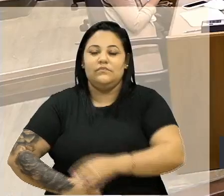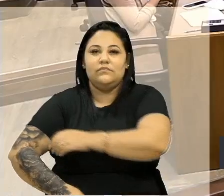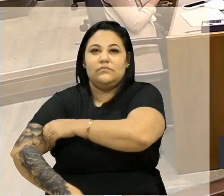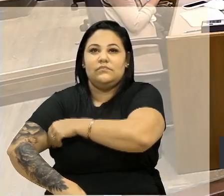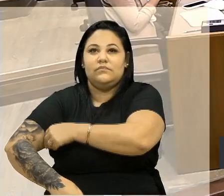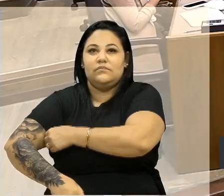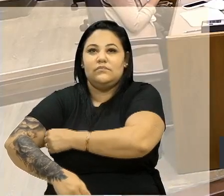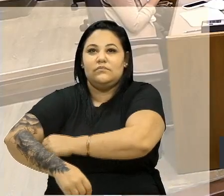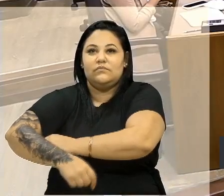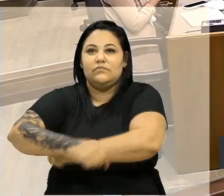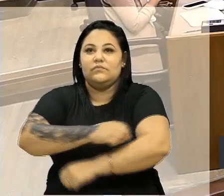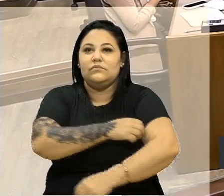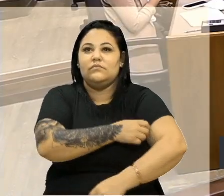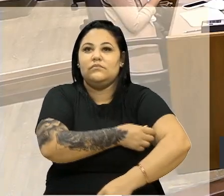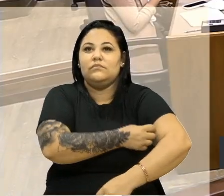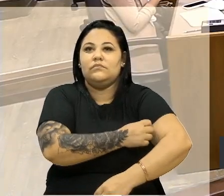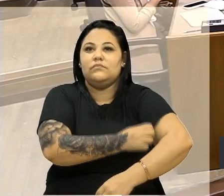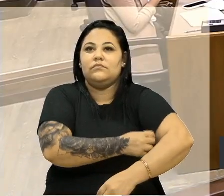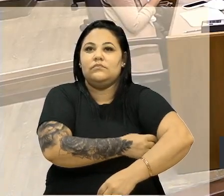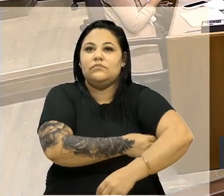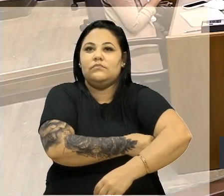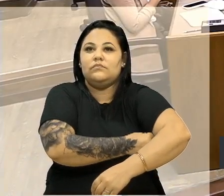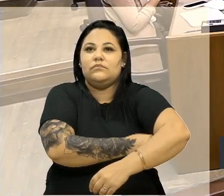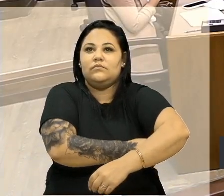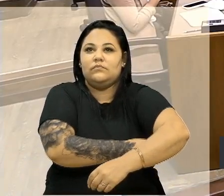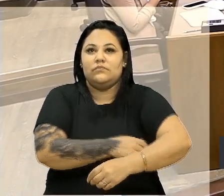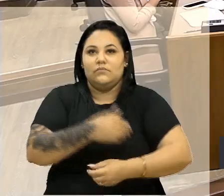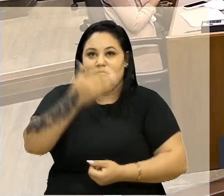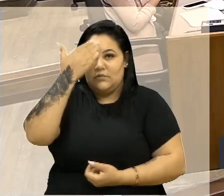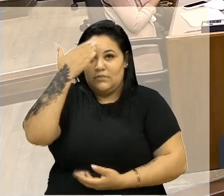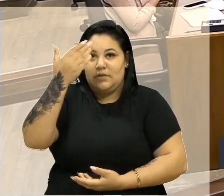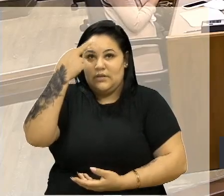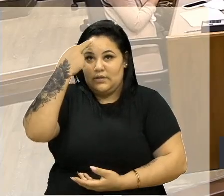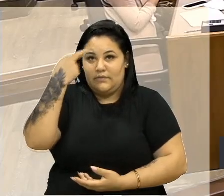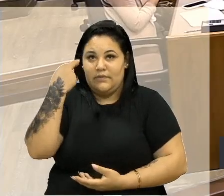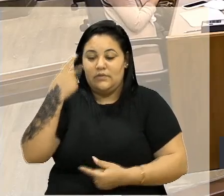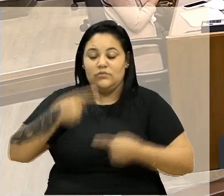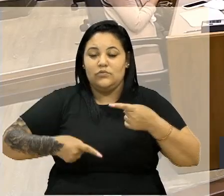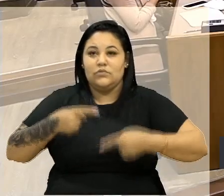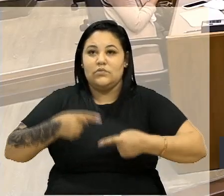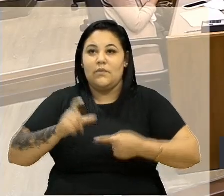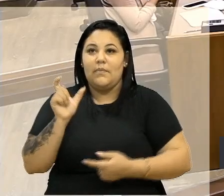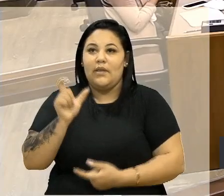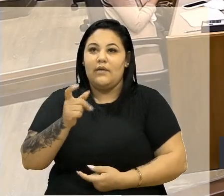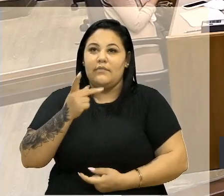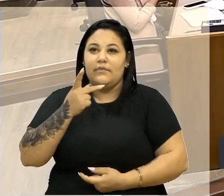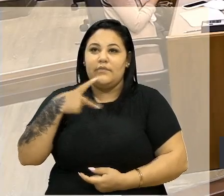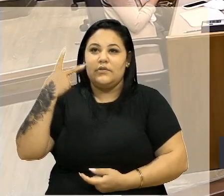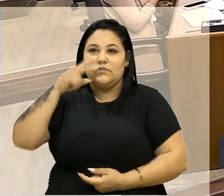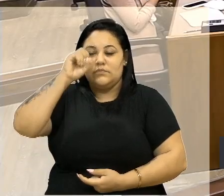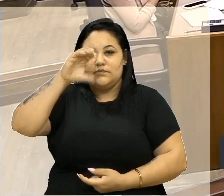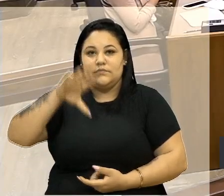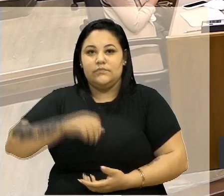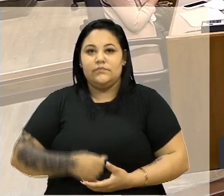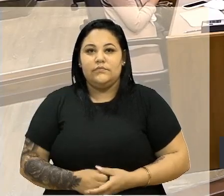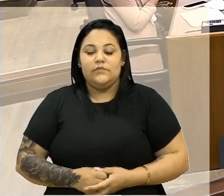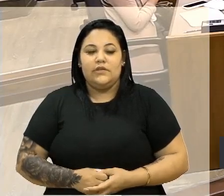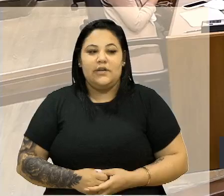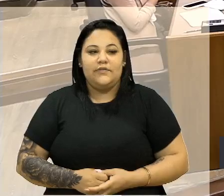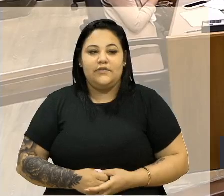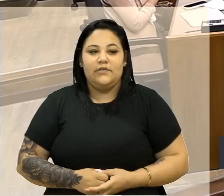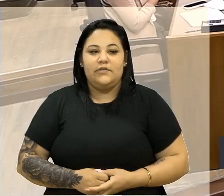discussão, por gentileza. Obrigado, vereador Rafael. Está em discussão. Então, em discussão, a palavra, vereador Fiuza. Peço palavra, senhor